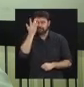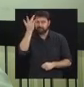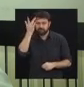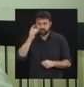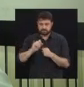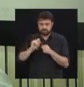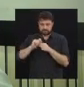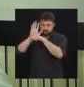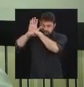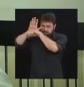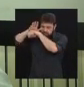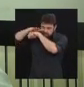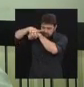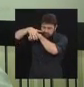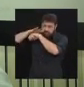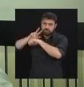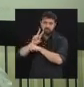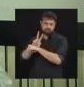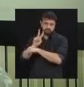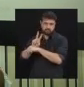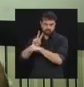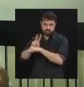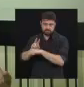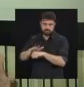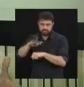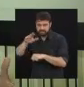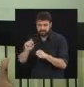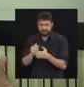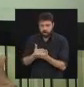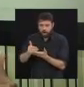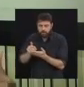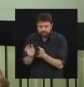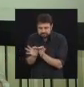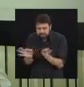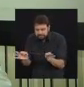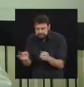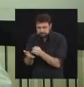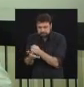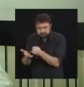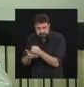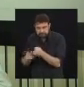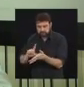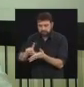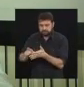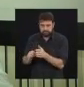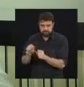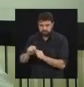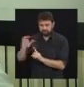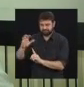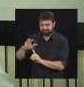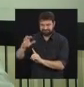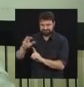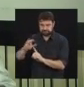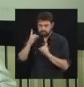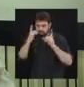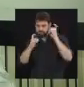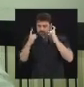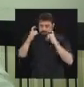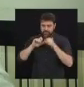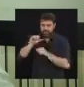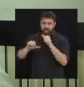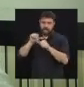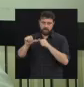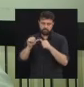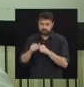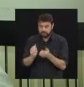fazendo com que o olho fique mais protegido. A gente começa pelos procedimentos mais simples e que tenham menores influências estéticas, que isso